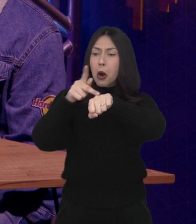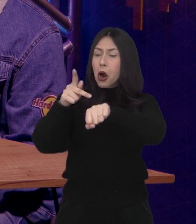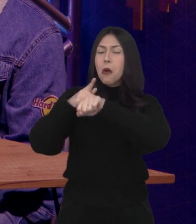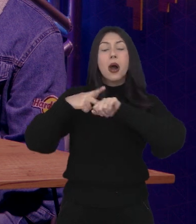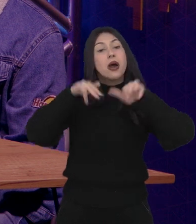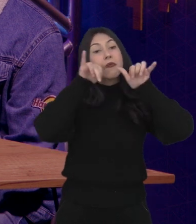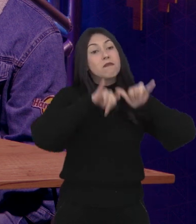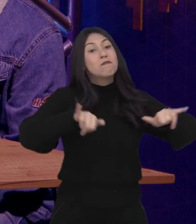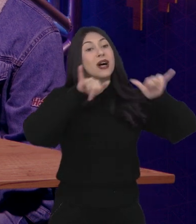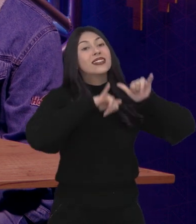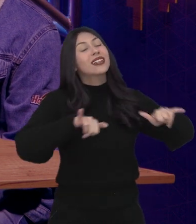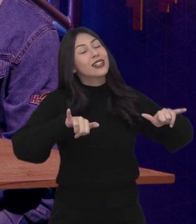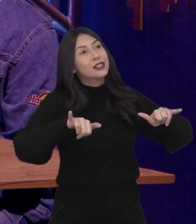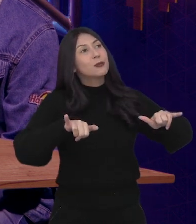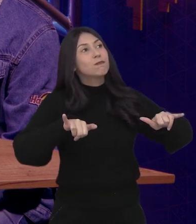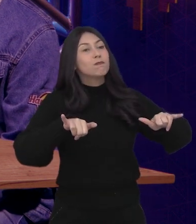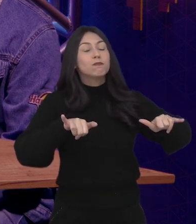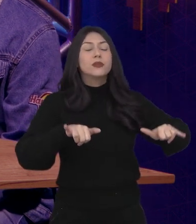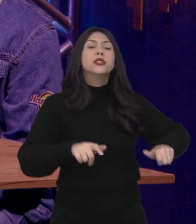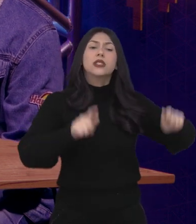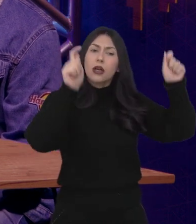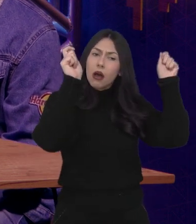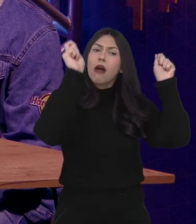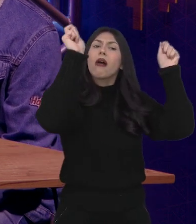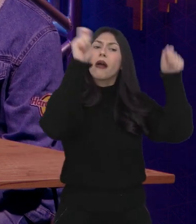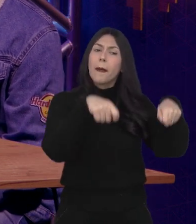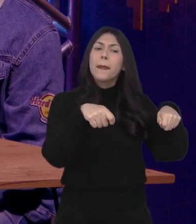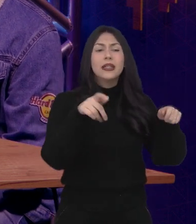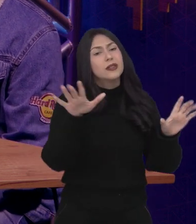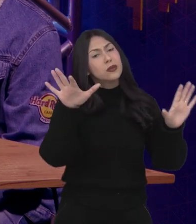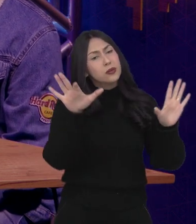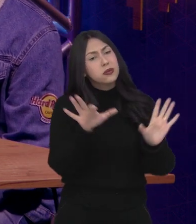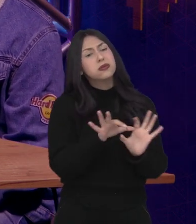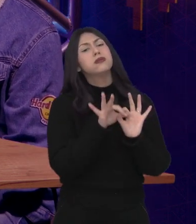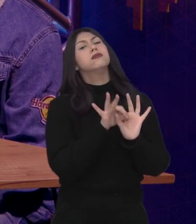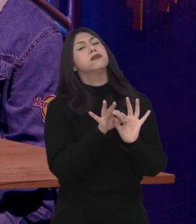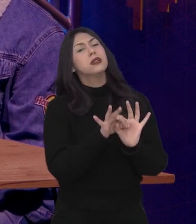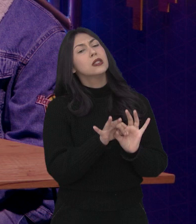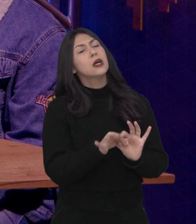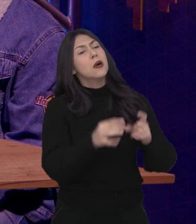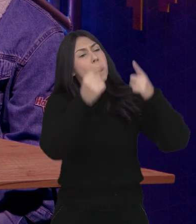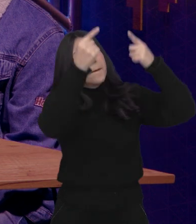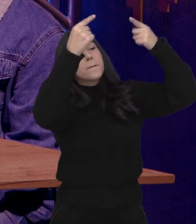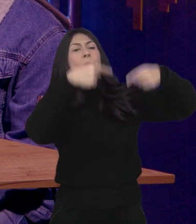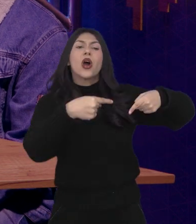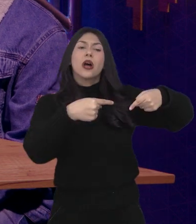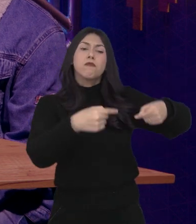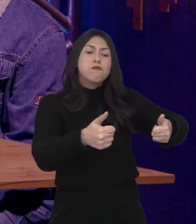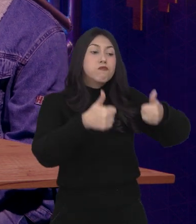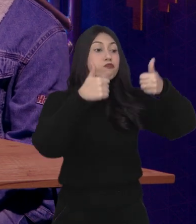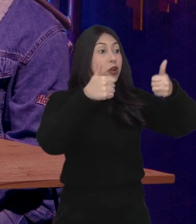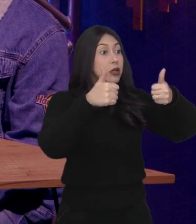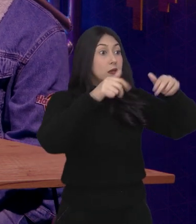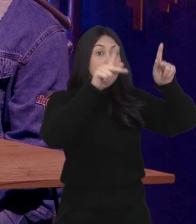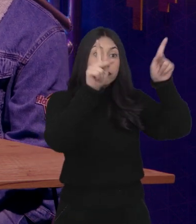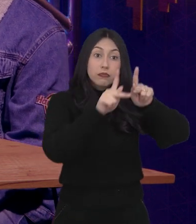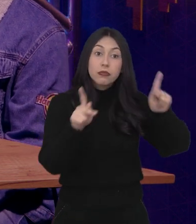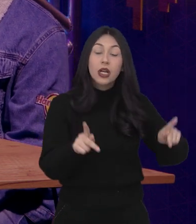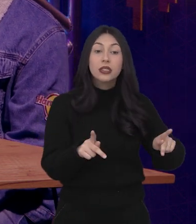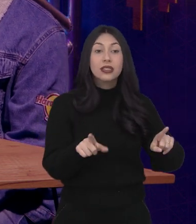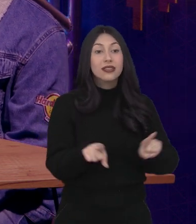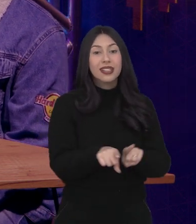trazer mesmo essa mensagem de que é possível estar junto, né, e competir de uma forma saudável